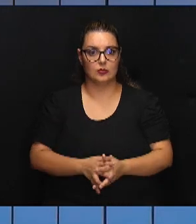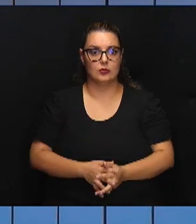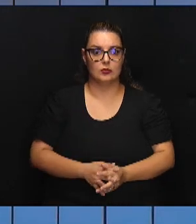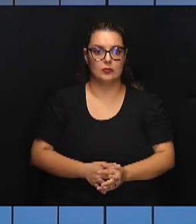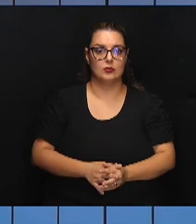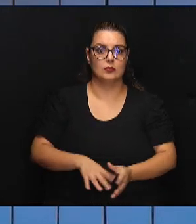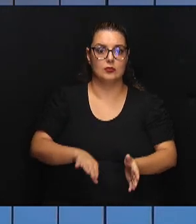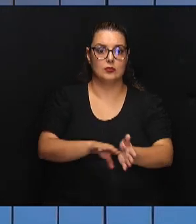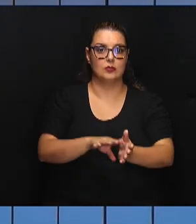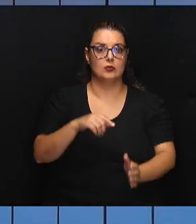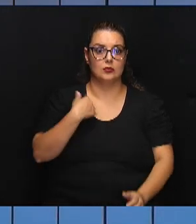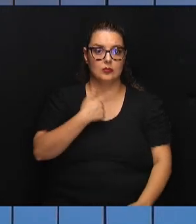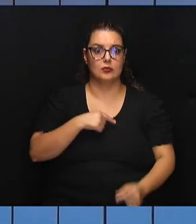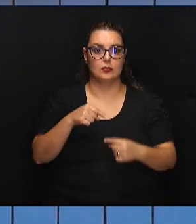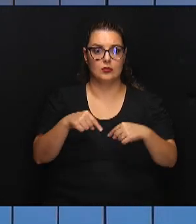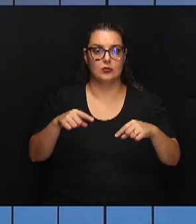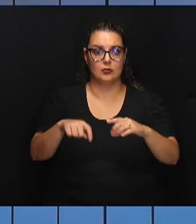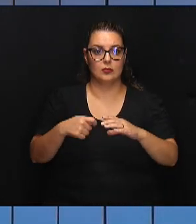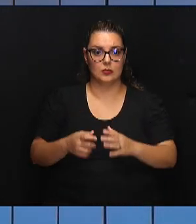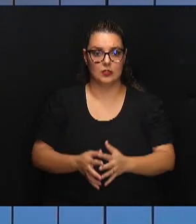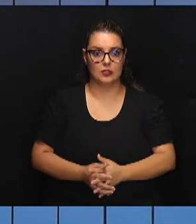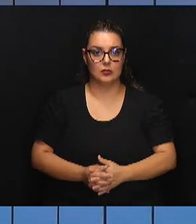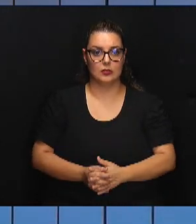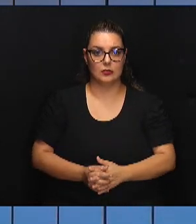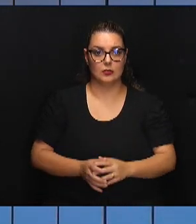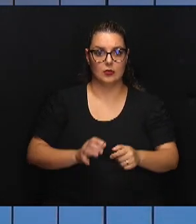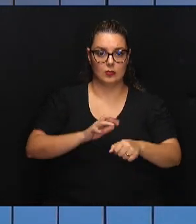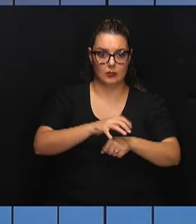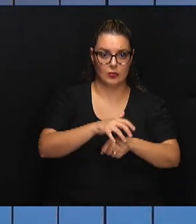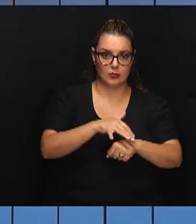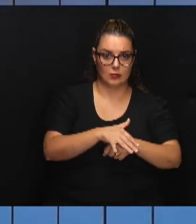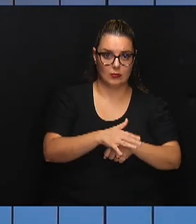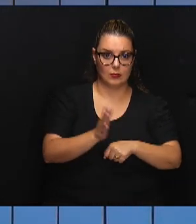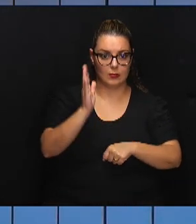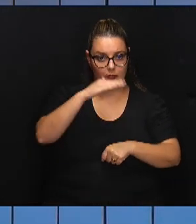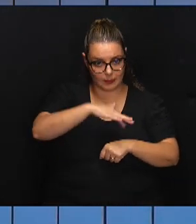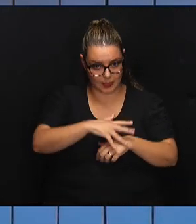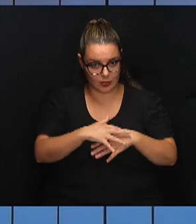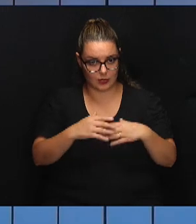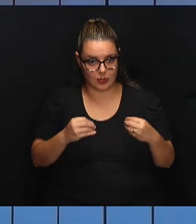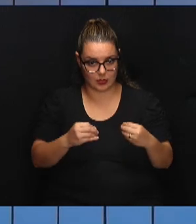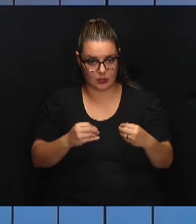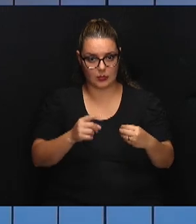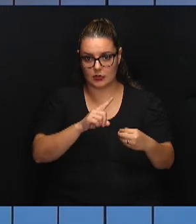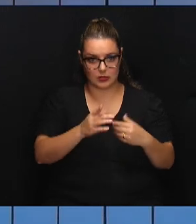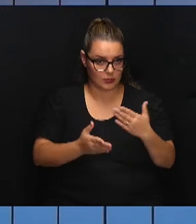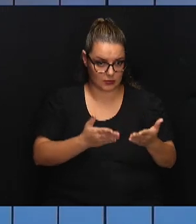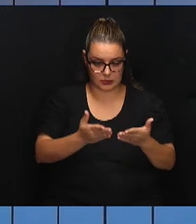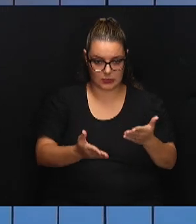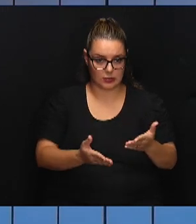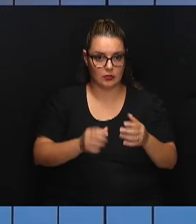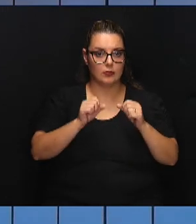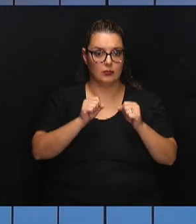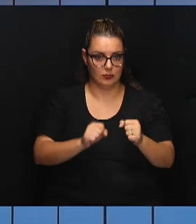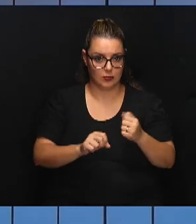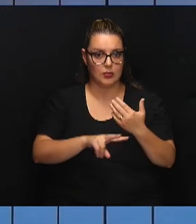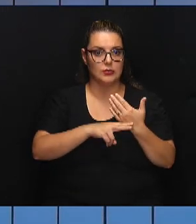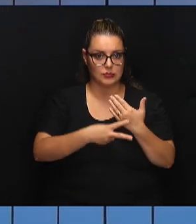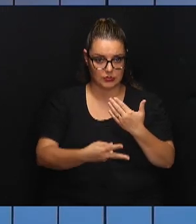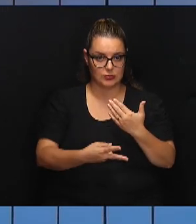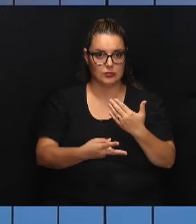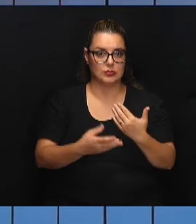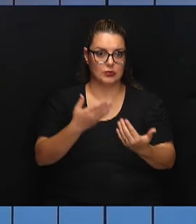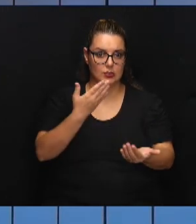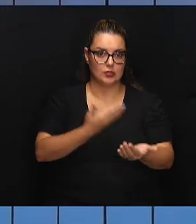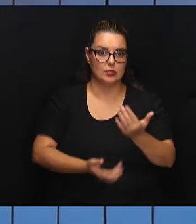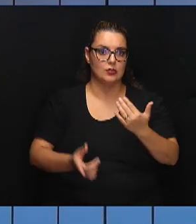pra gente, aqui no estúdio, é se uma infecção mal curada, não tratada, pode gerar também aí uma